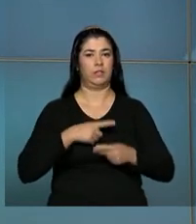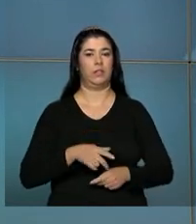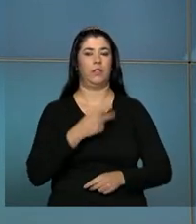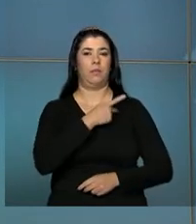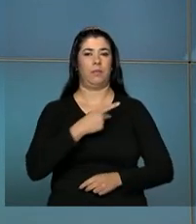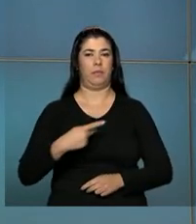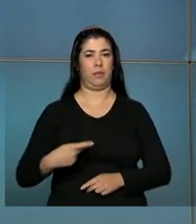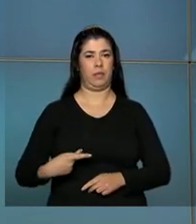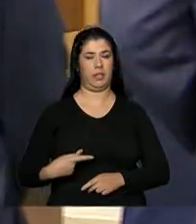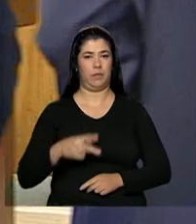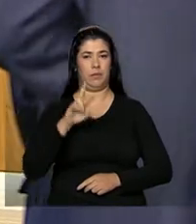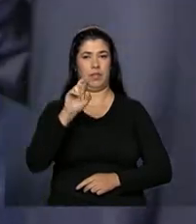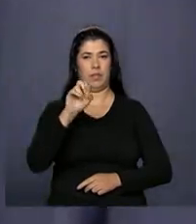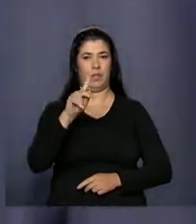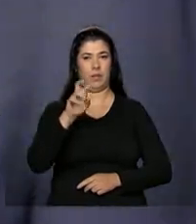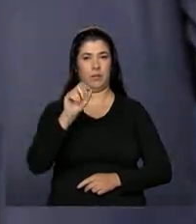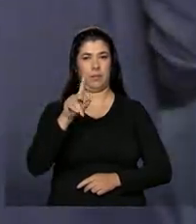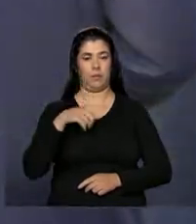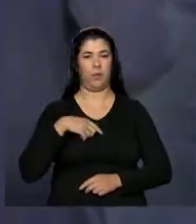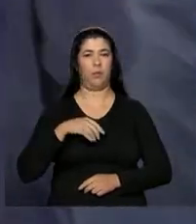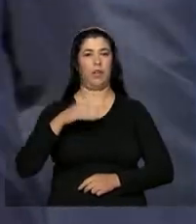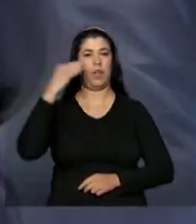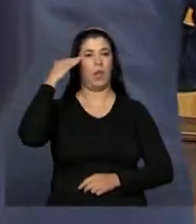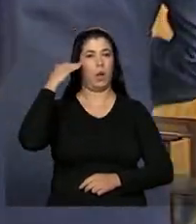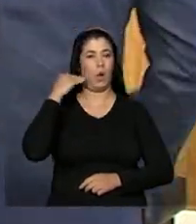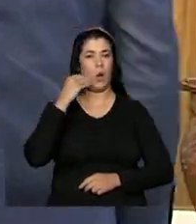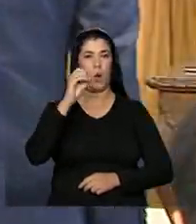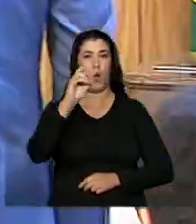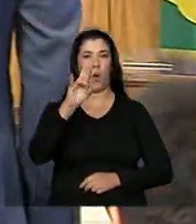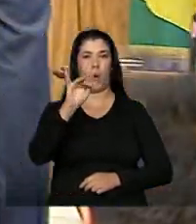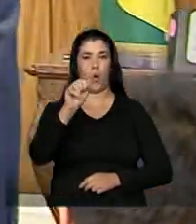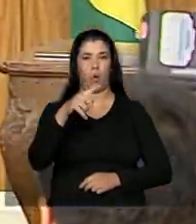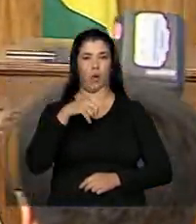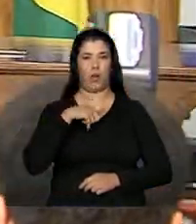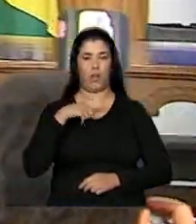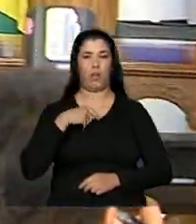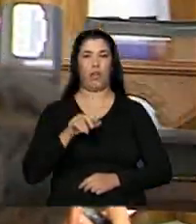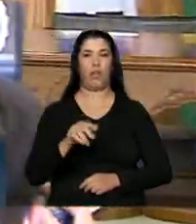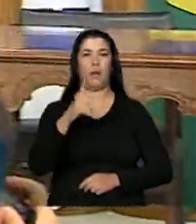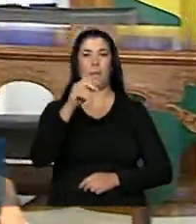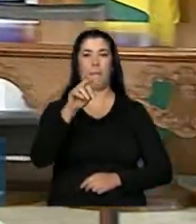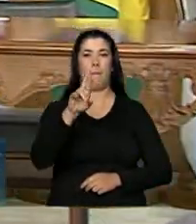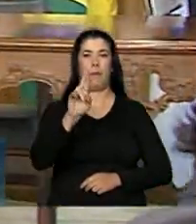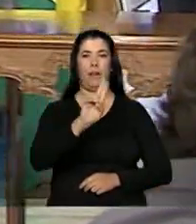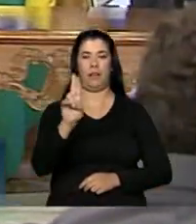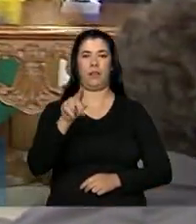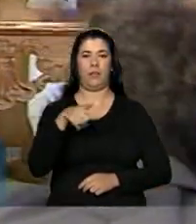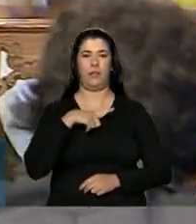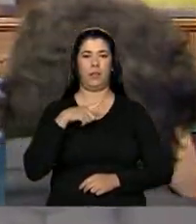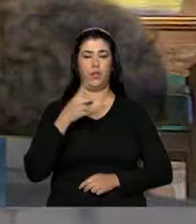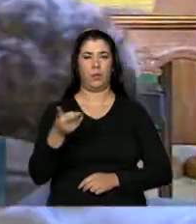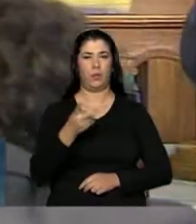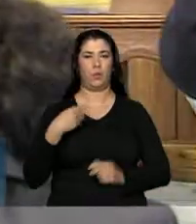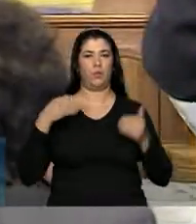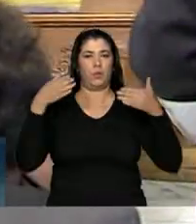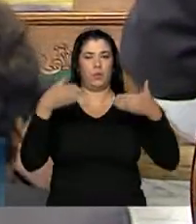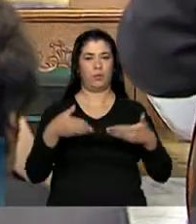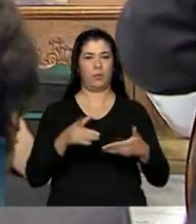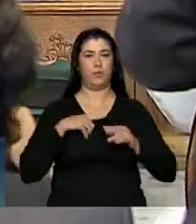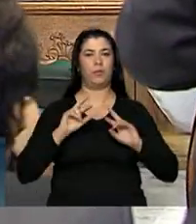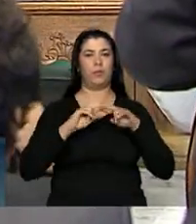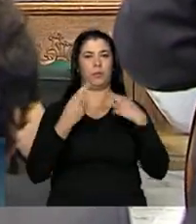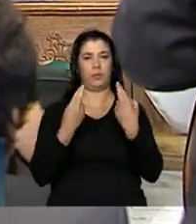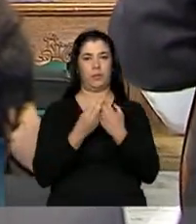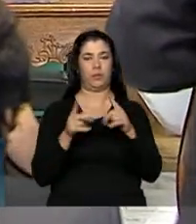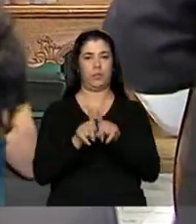da República da Coreia, Park Geun-hye. Após encontro bilateral privado, as duas chefes de Estado participam da